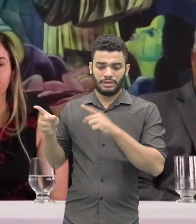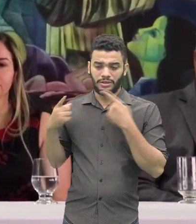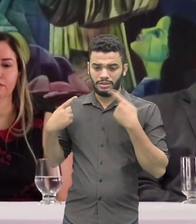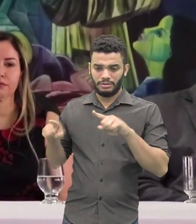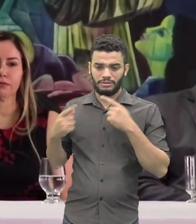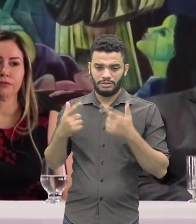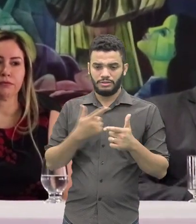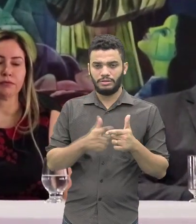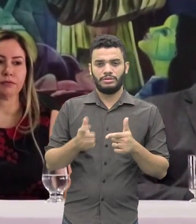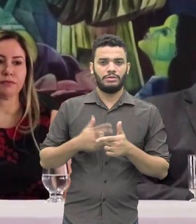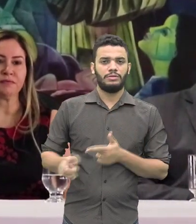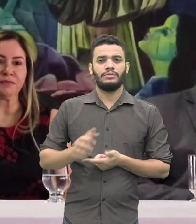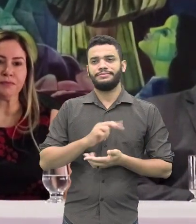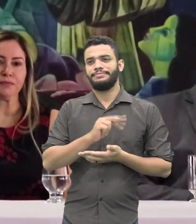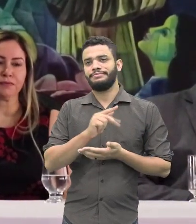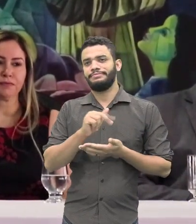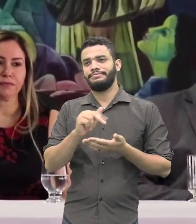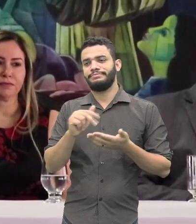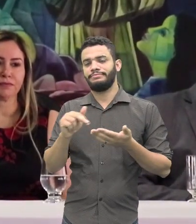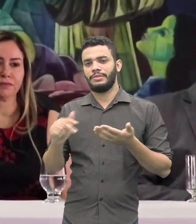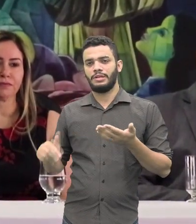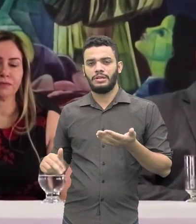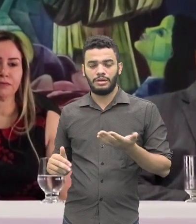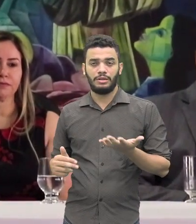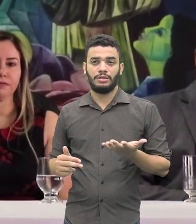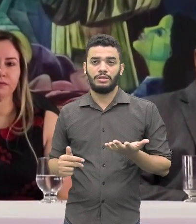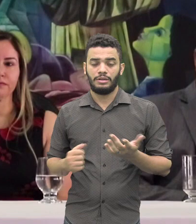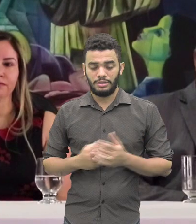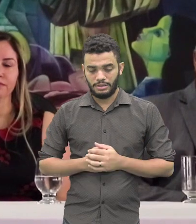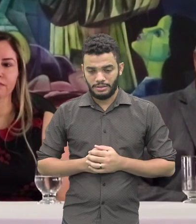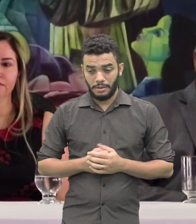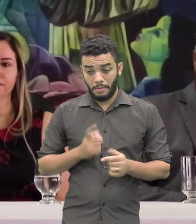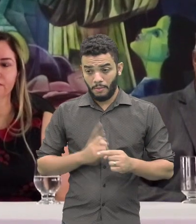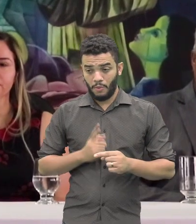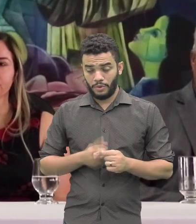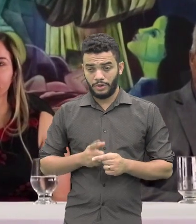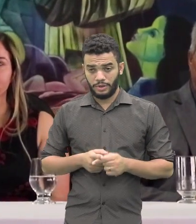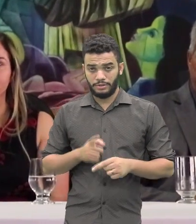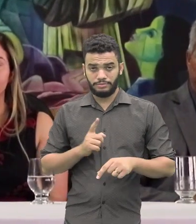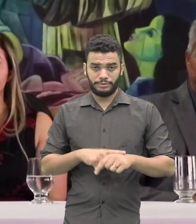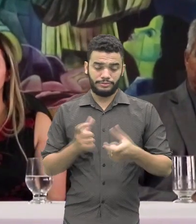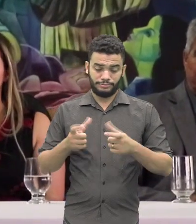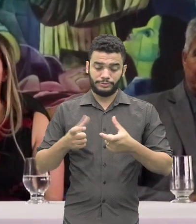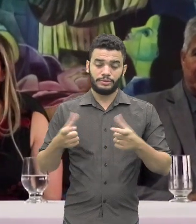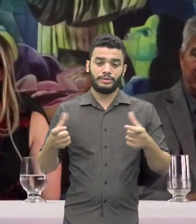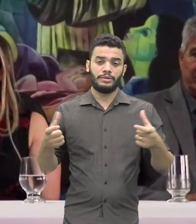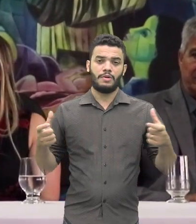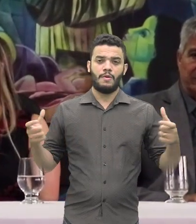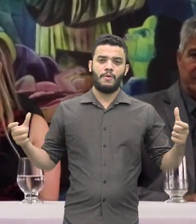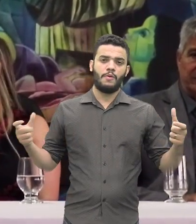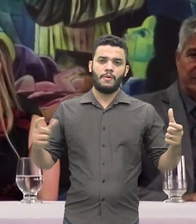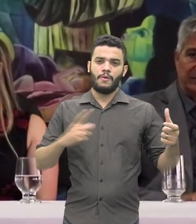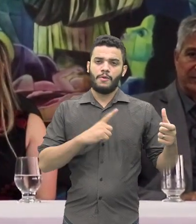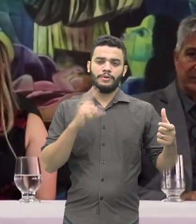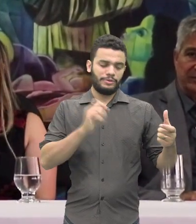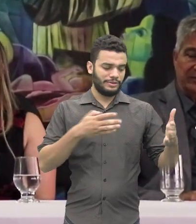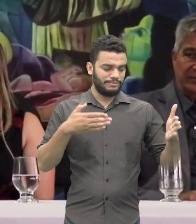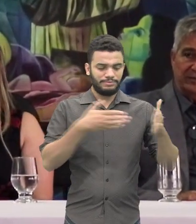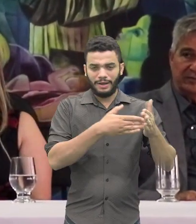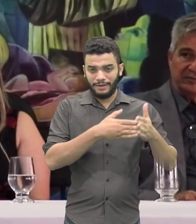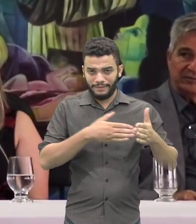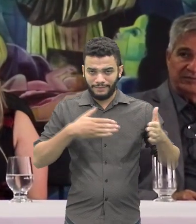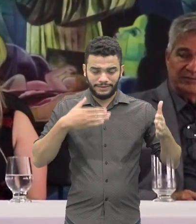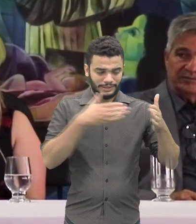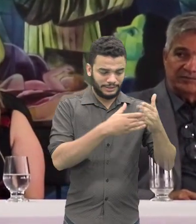porque sempre ou quase sempre a nossa nossa Grande Barreira são